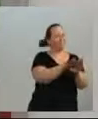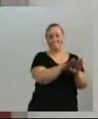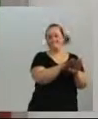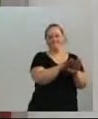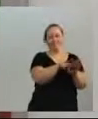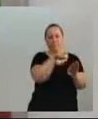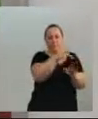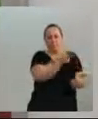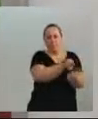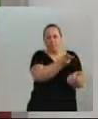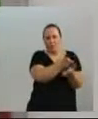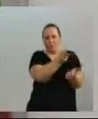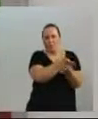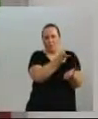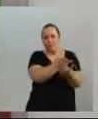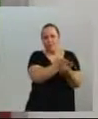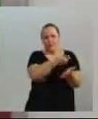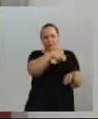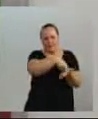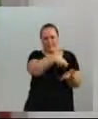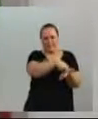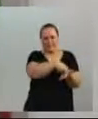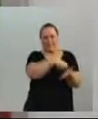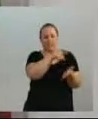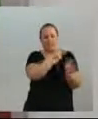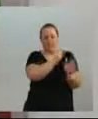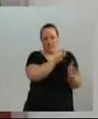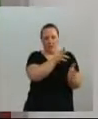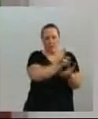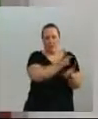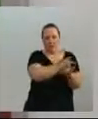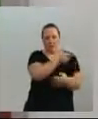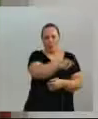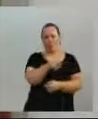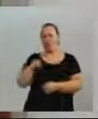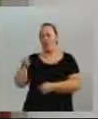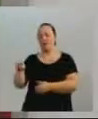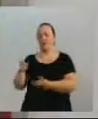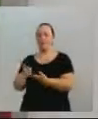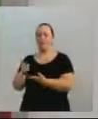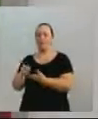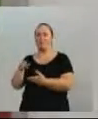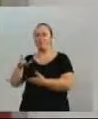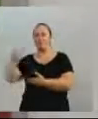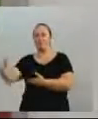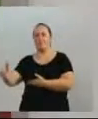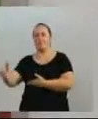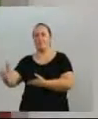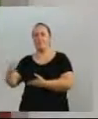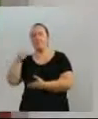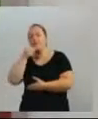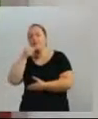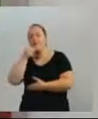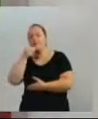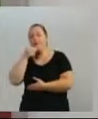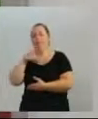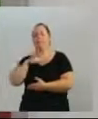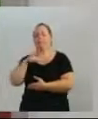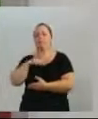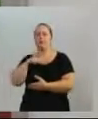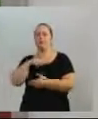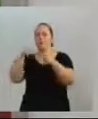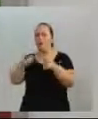estão cumprindo pena e já têm decisão final. E os demais ainda vão continuar. Claro que há o espaço para a construção dos